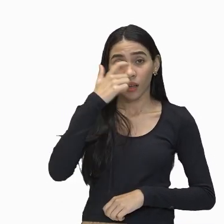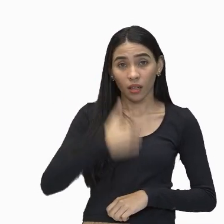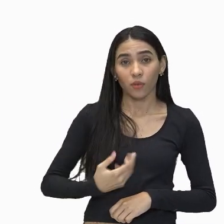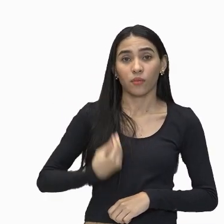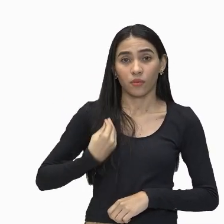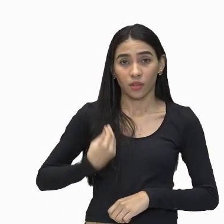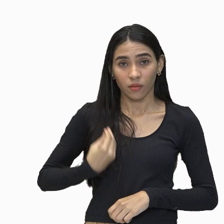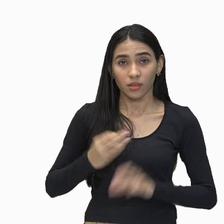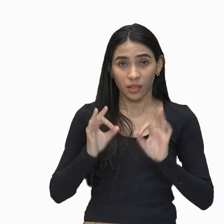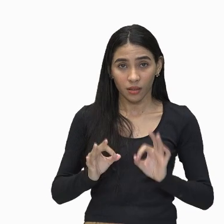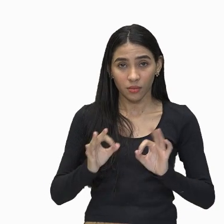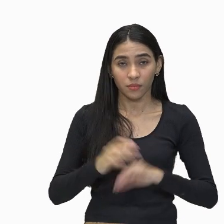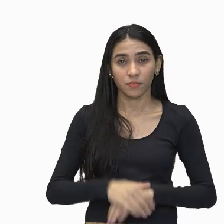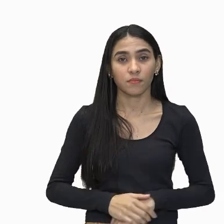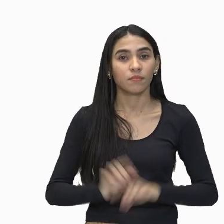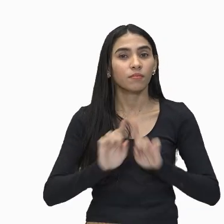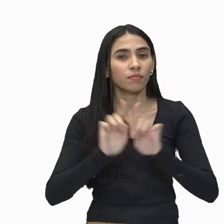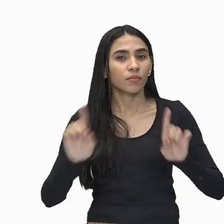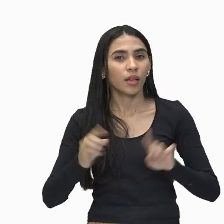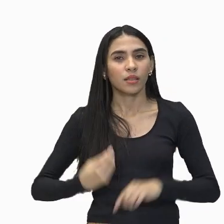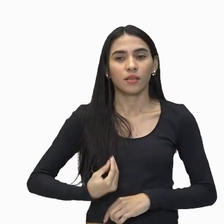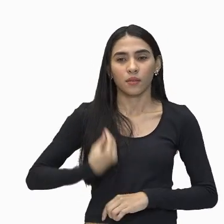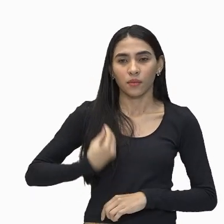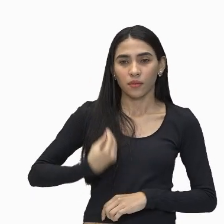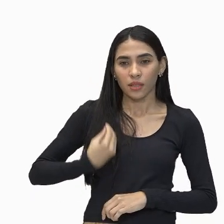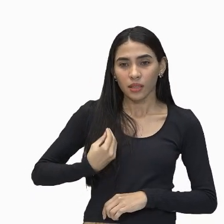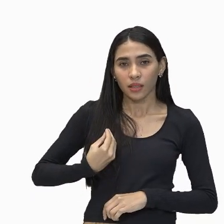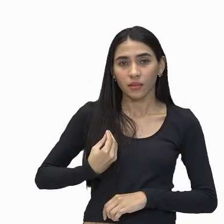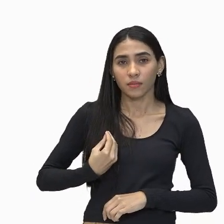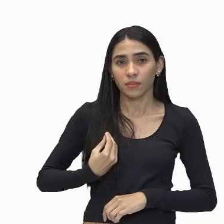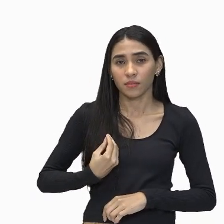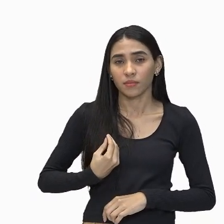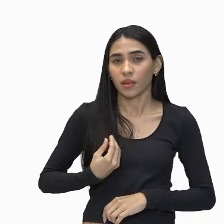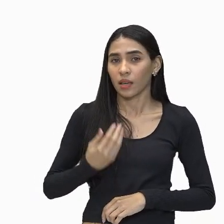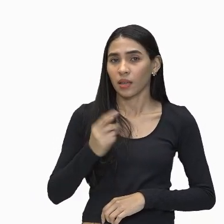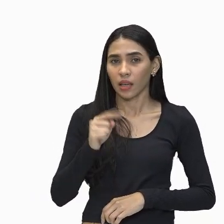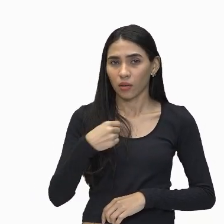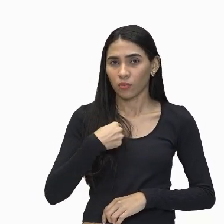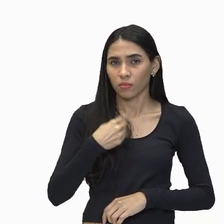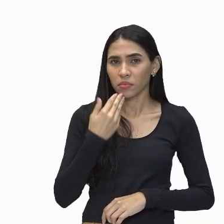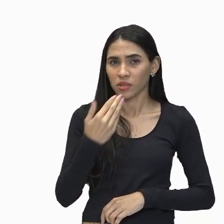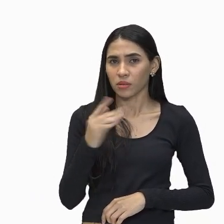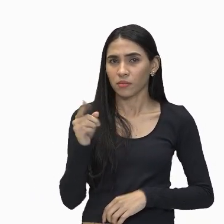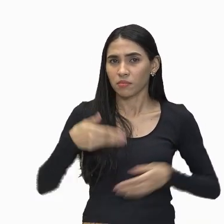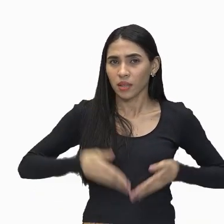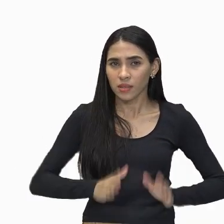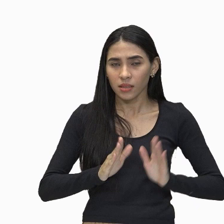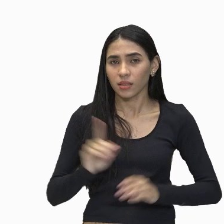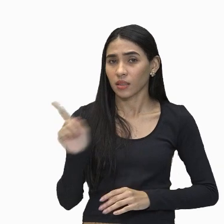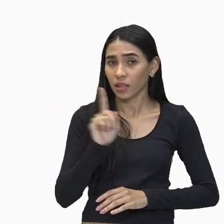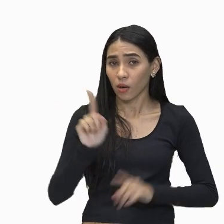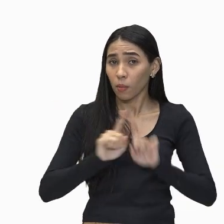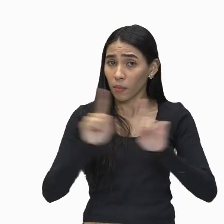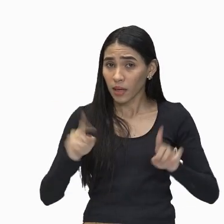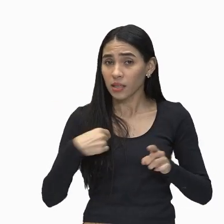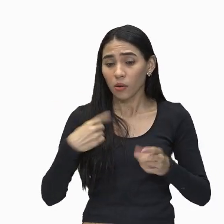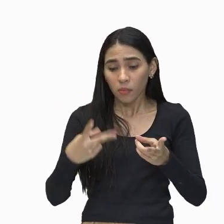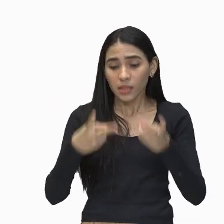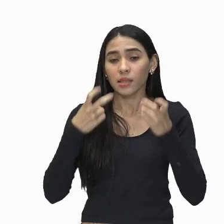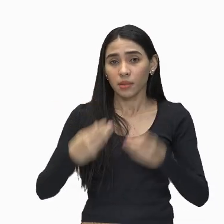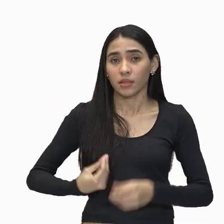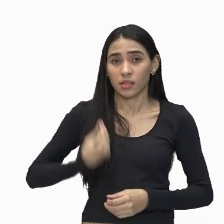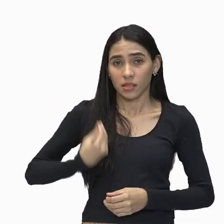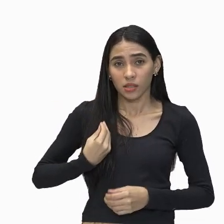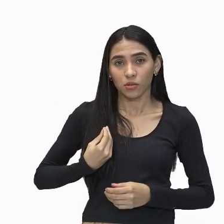verdade? Só que essa vida, eu não pedi para nascer, mas eu existo. Estou aqui percebi que eu existo, estou construindo um